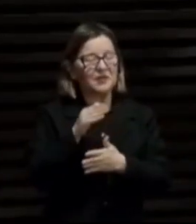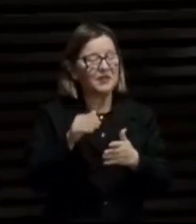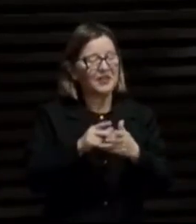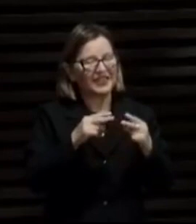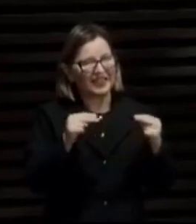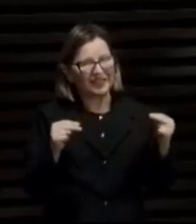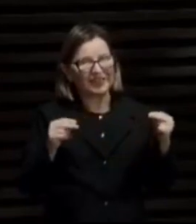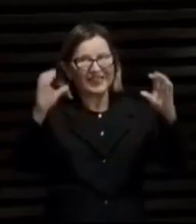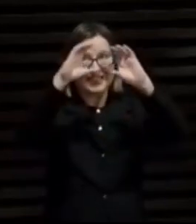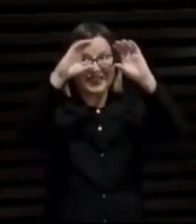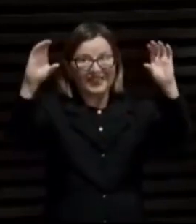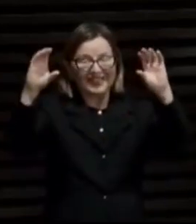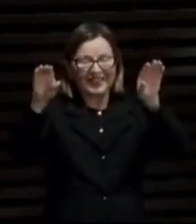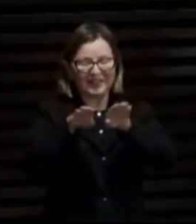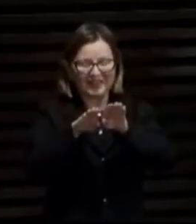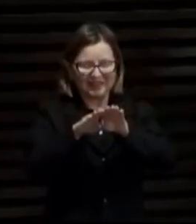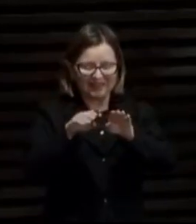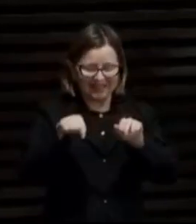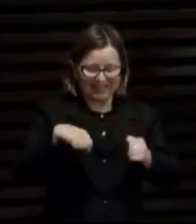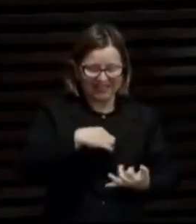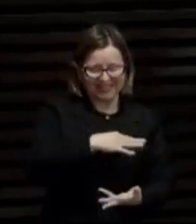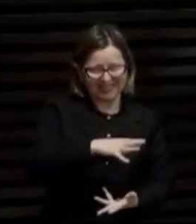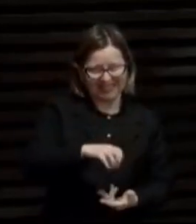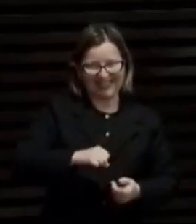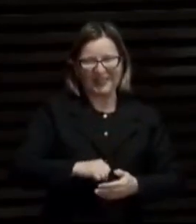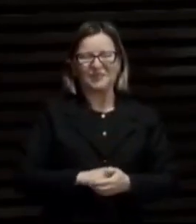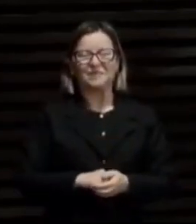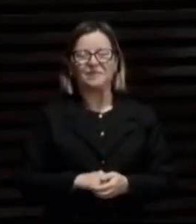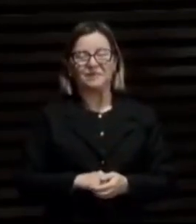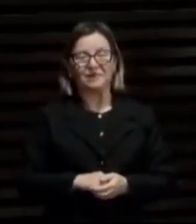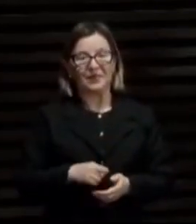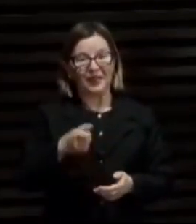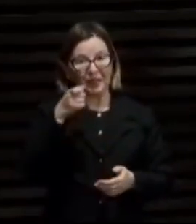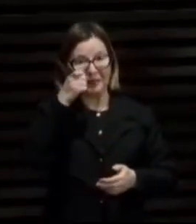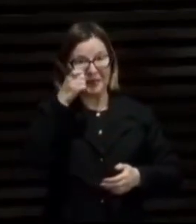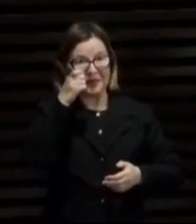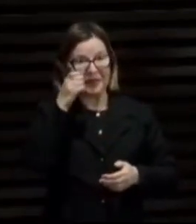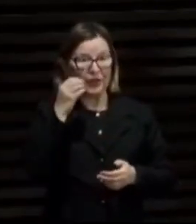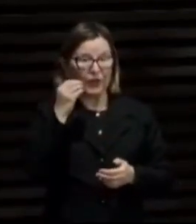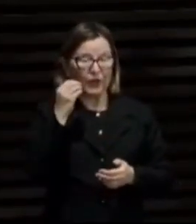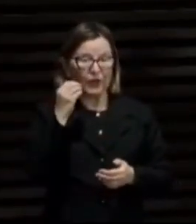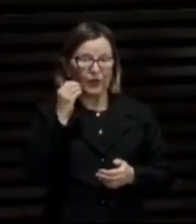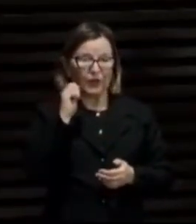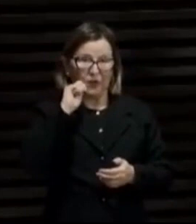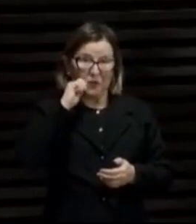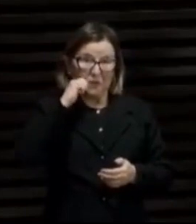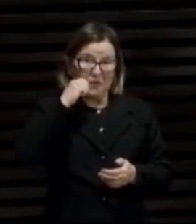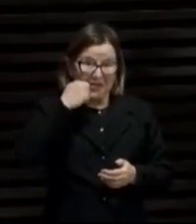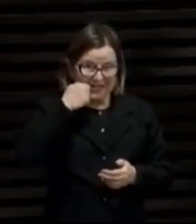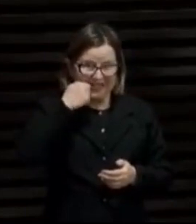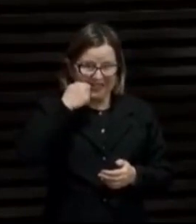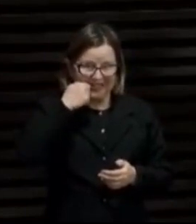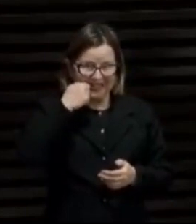tanto no céu como na terra. Vejam bem, o mistério que era oculto, porque no